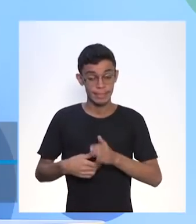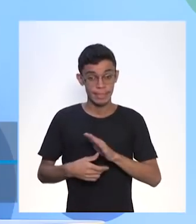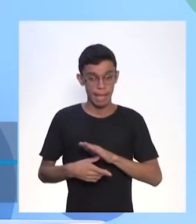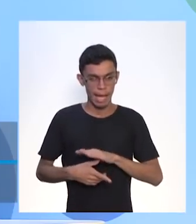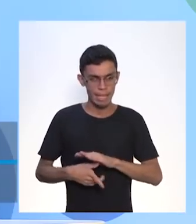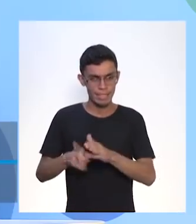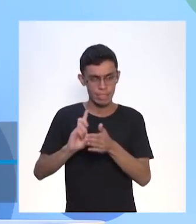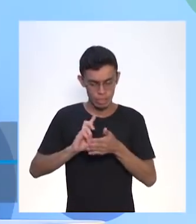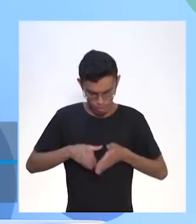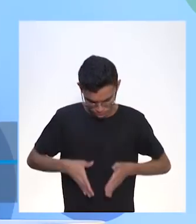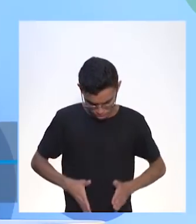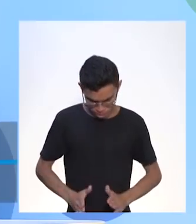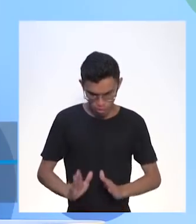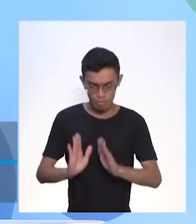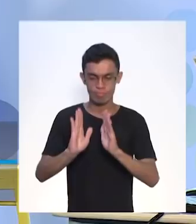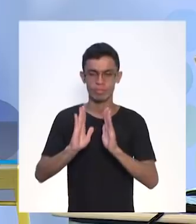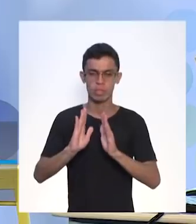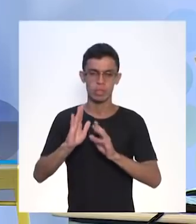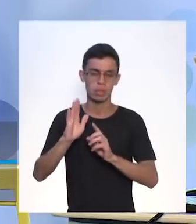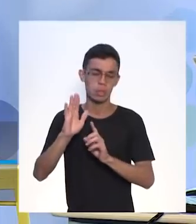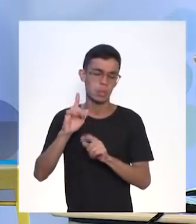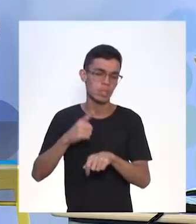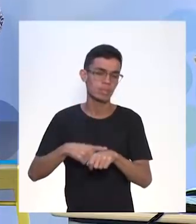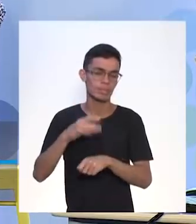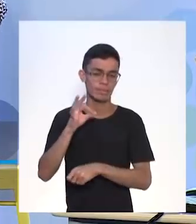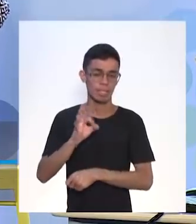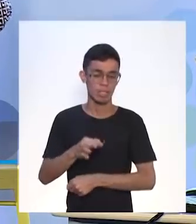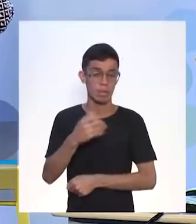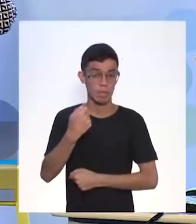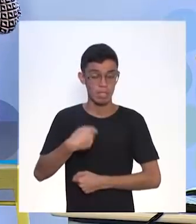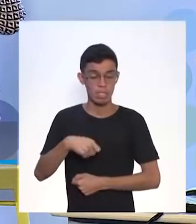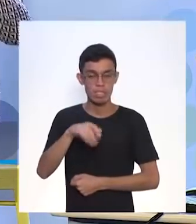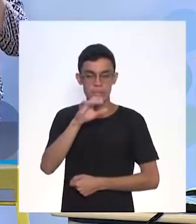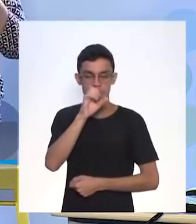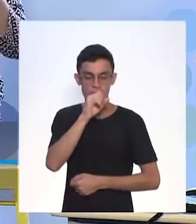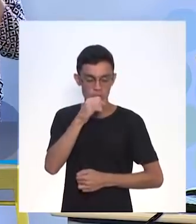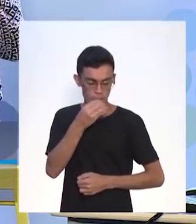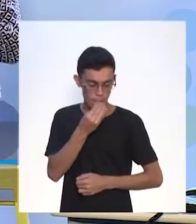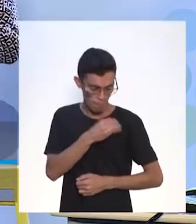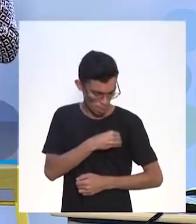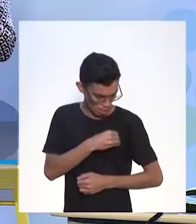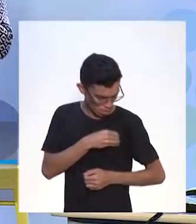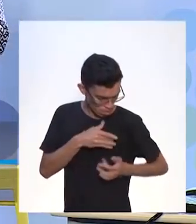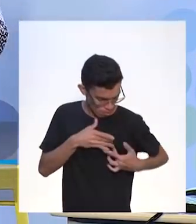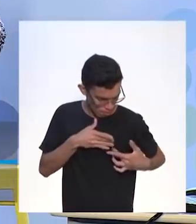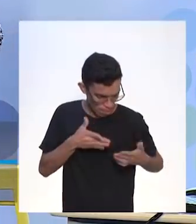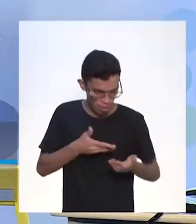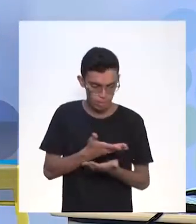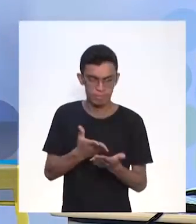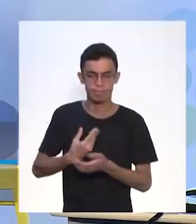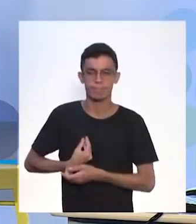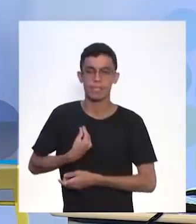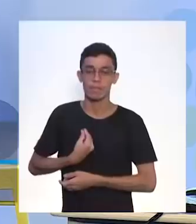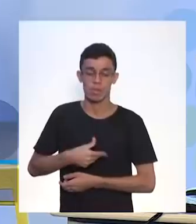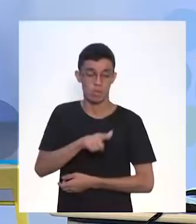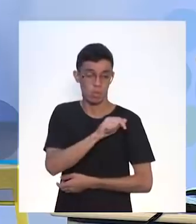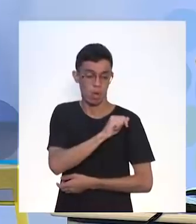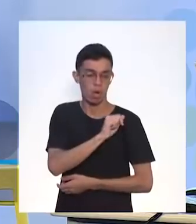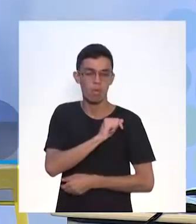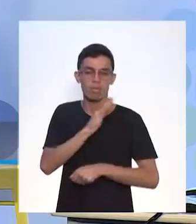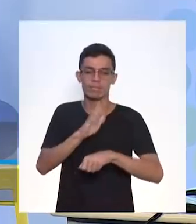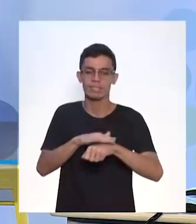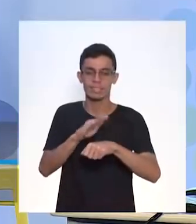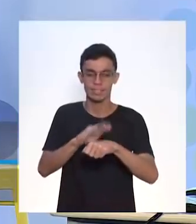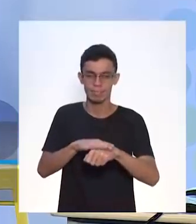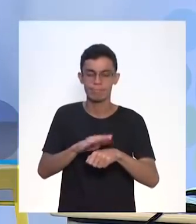para viver. Ok, muito bem, isso mesmo. É claro que vai ser, os alunos vão fazer também isso de acordo